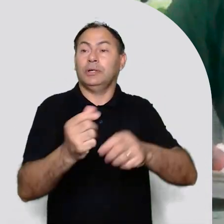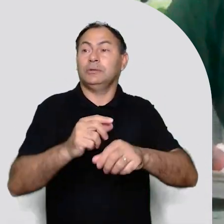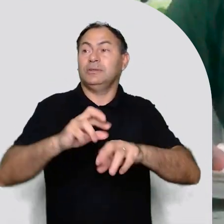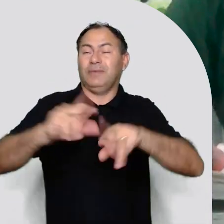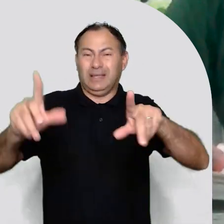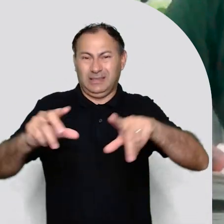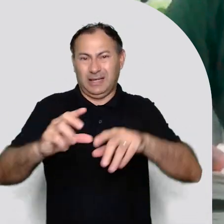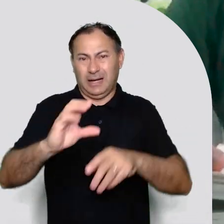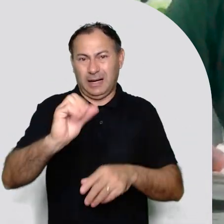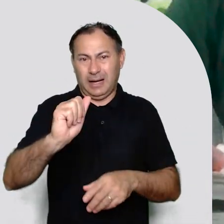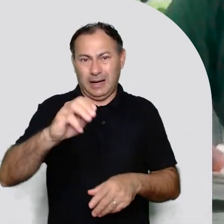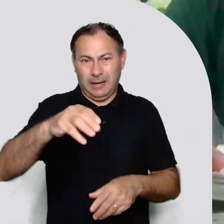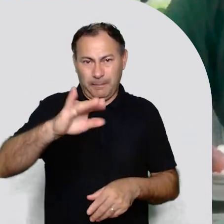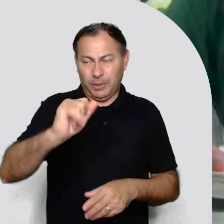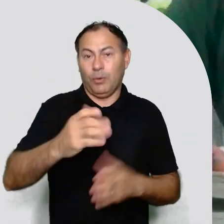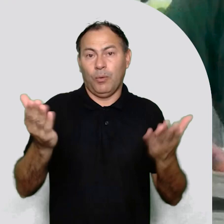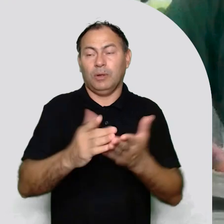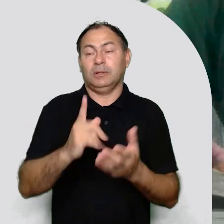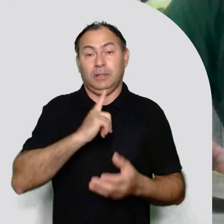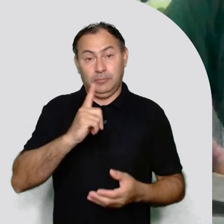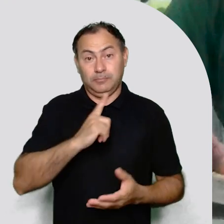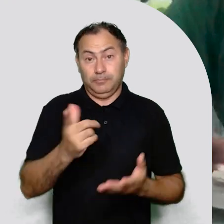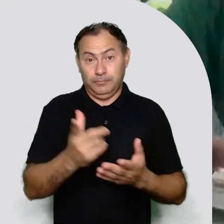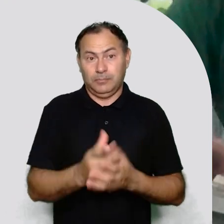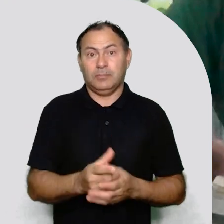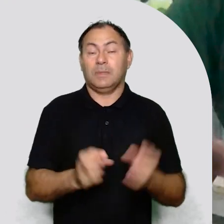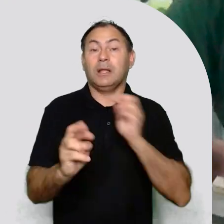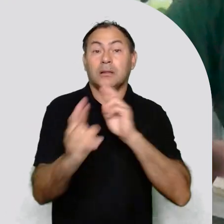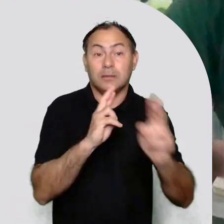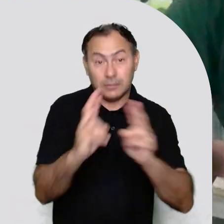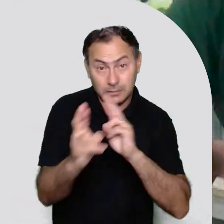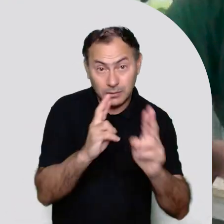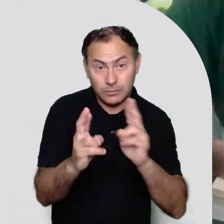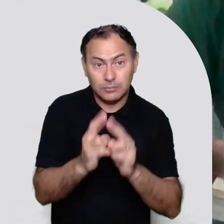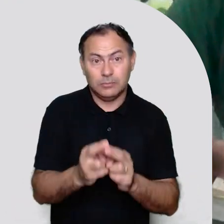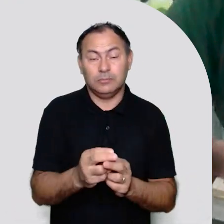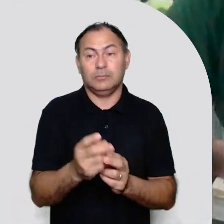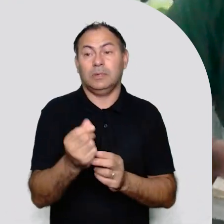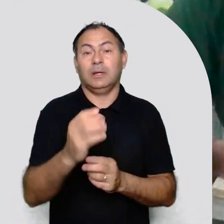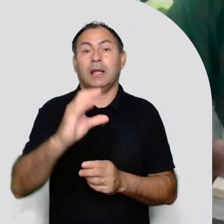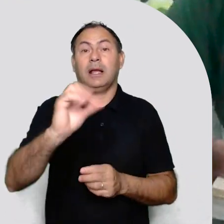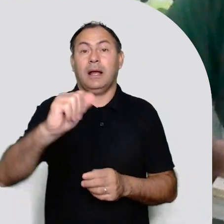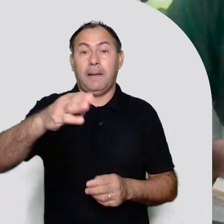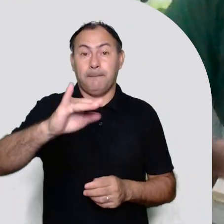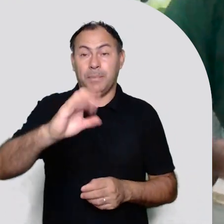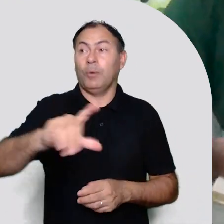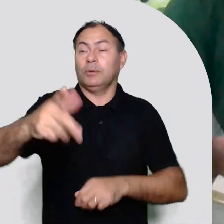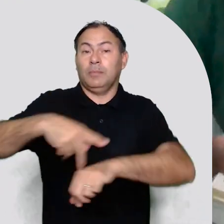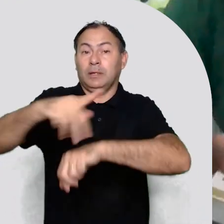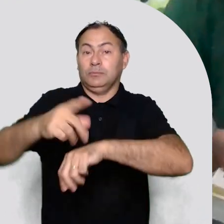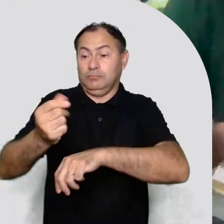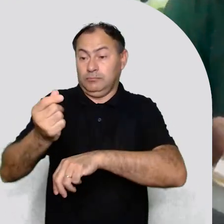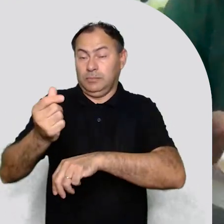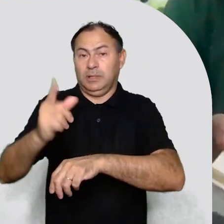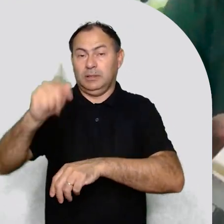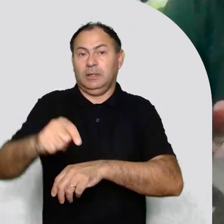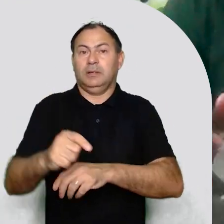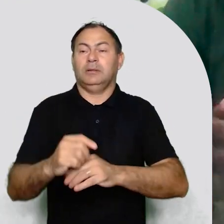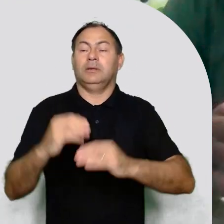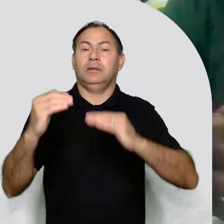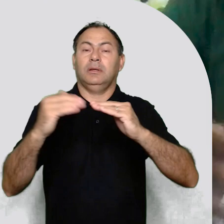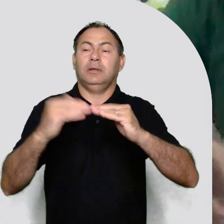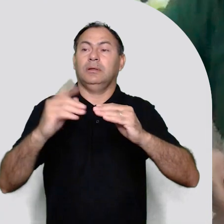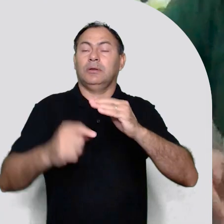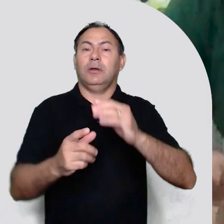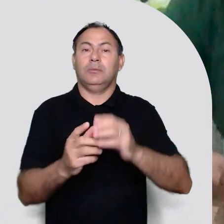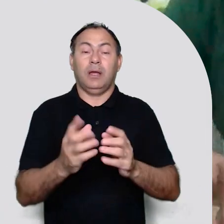porque hoje a gente também tem isso, né? A gente tem essa relação do câmbio entre os países, onde a moeda, ao invés de estar sendo